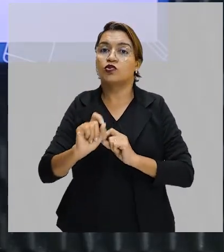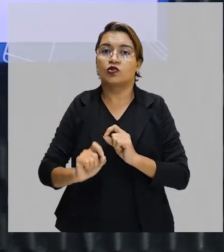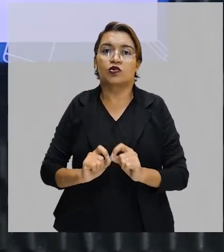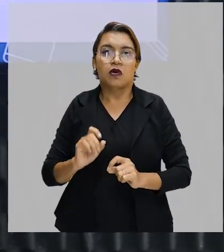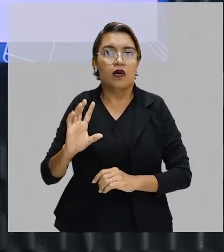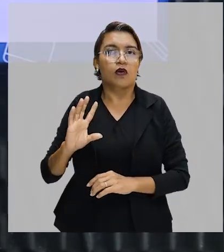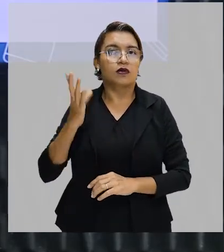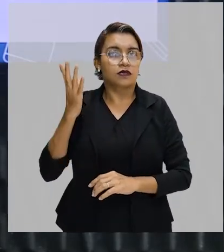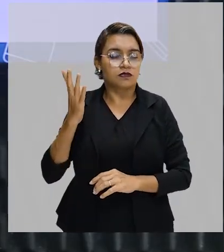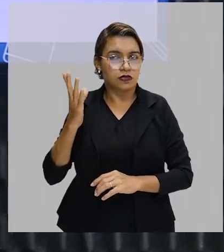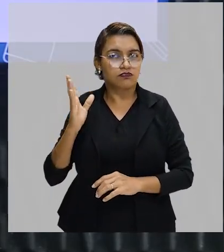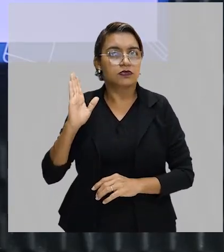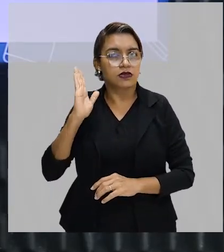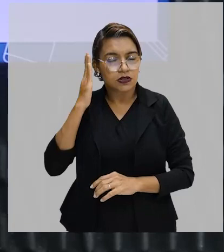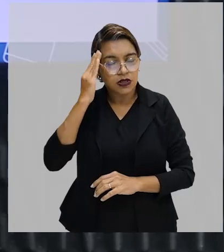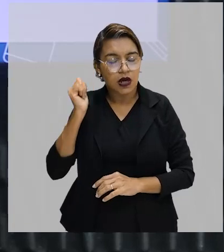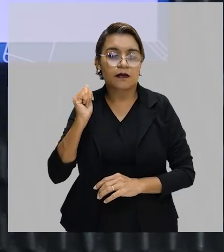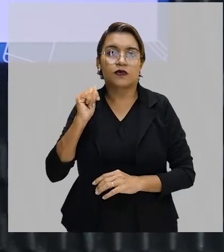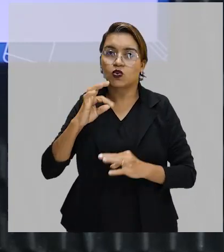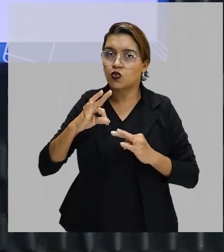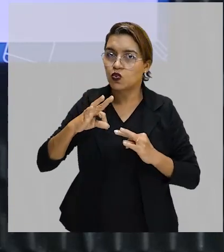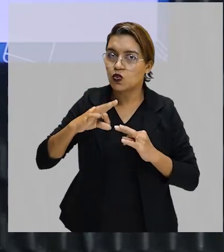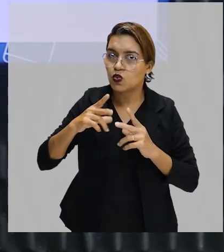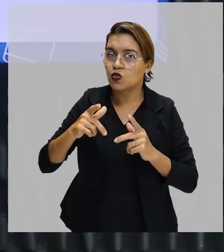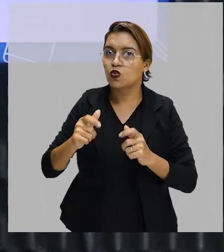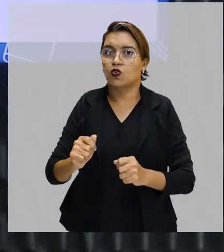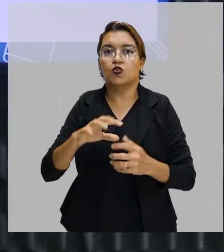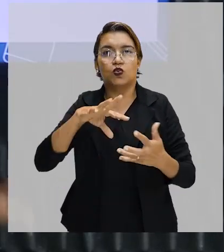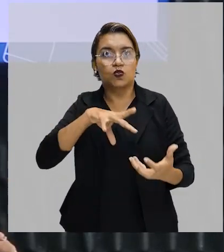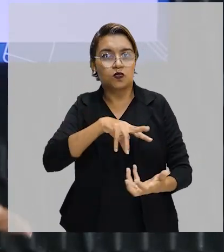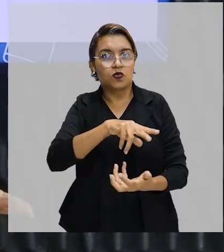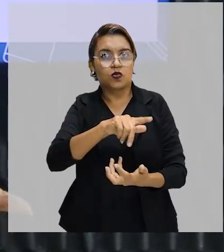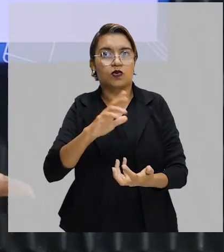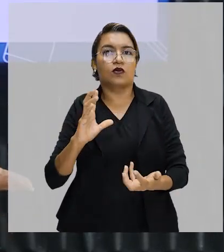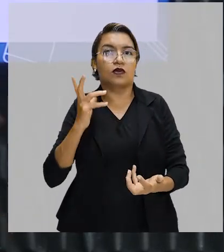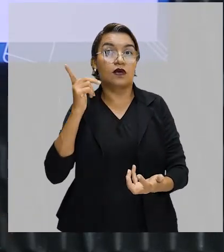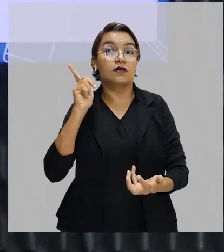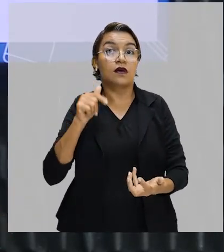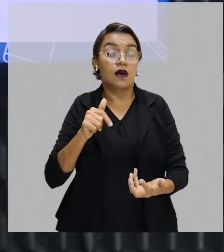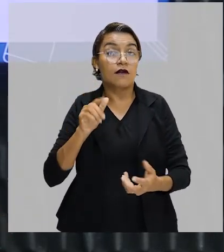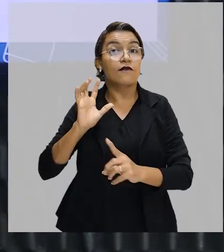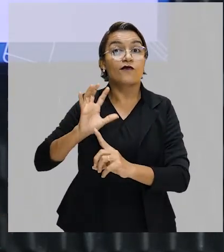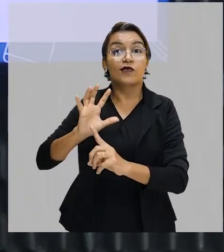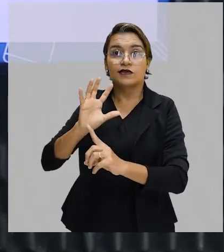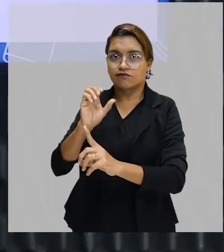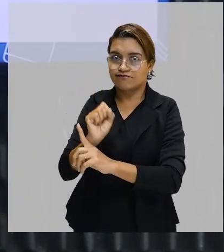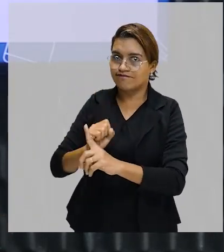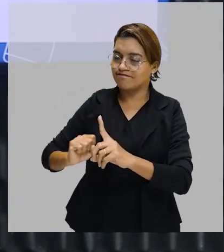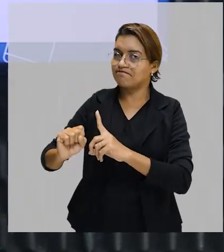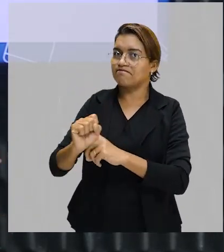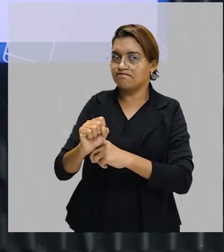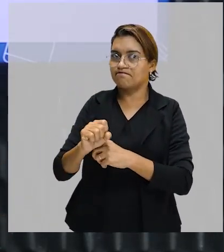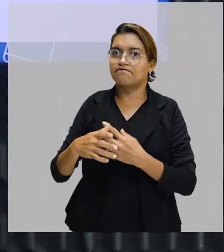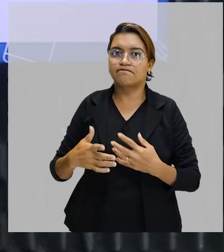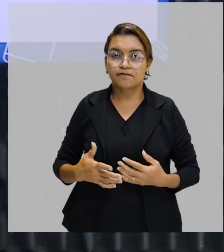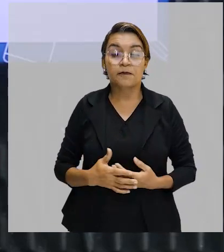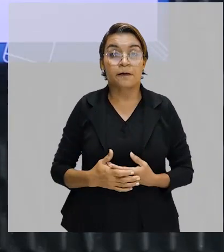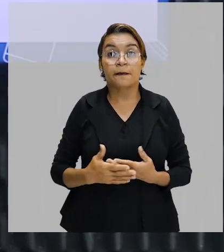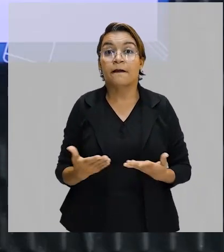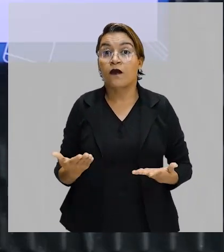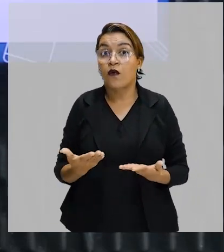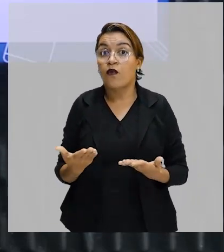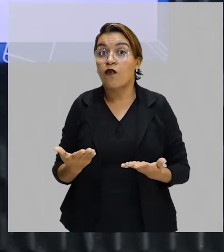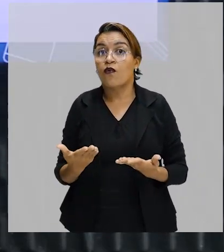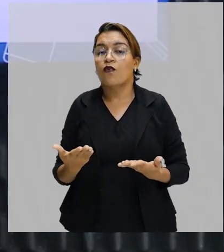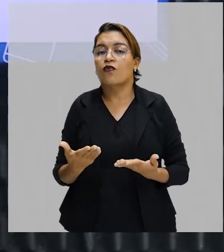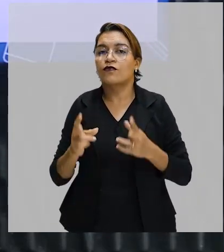fato histórico a gente sabe que tudo que acontece no mundo vai incidir na nossa sociedade né agora né atualmente